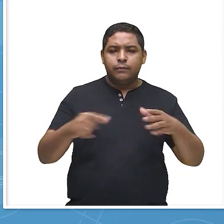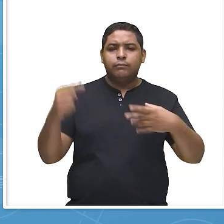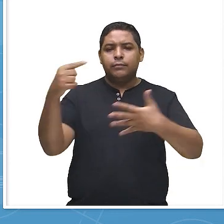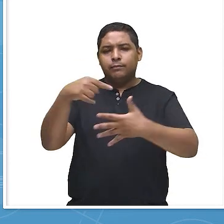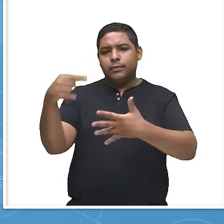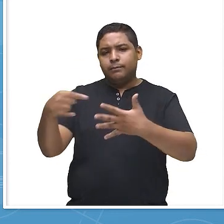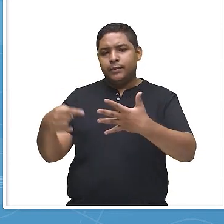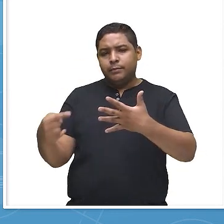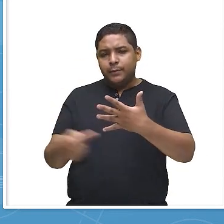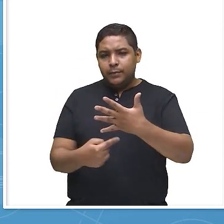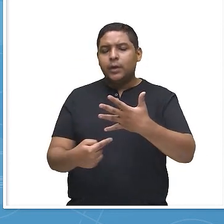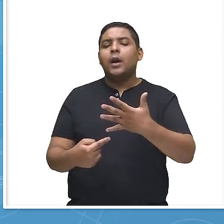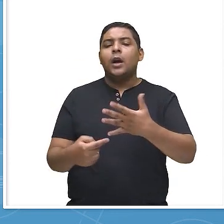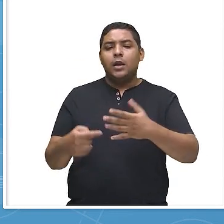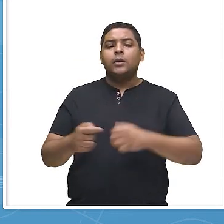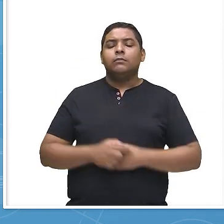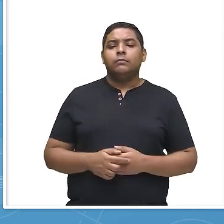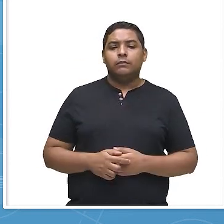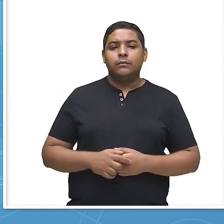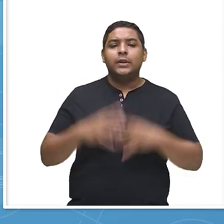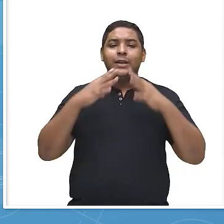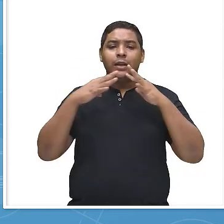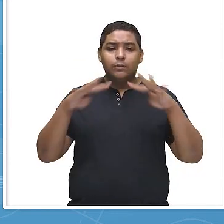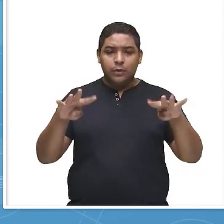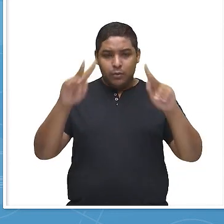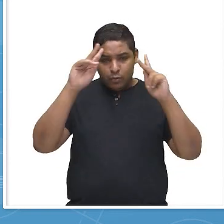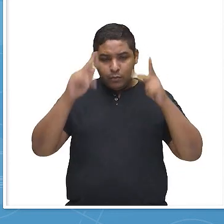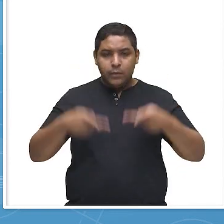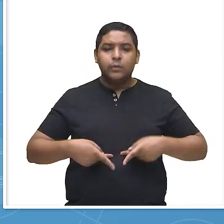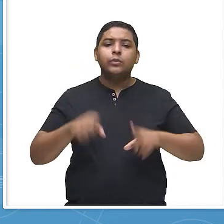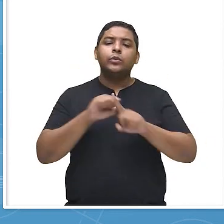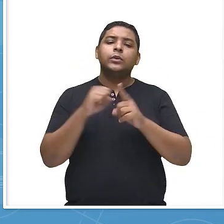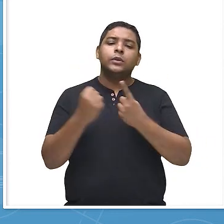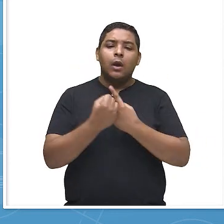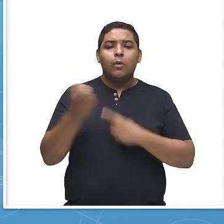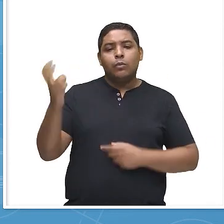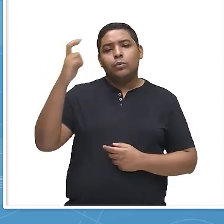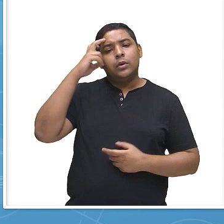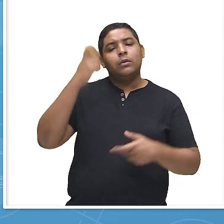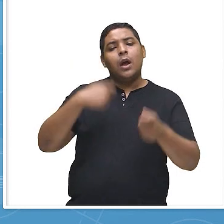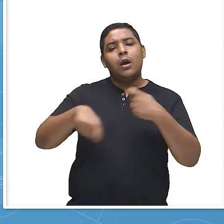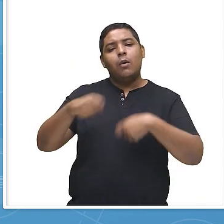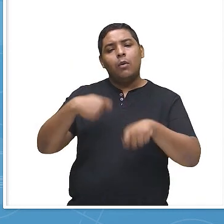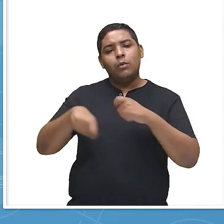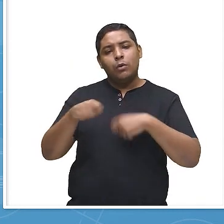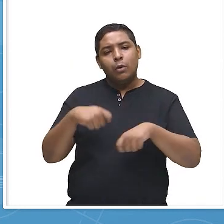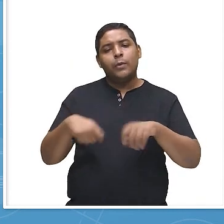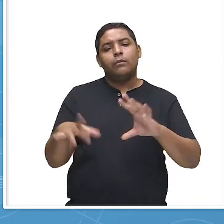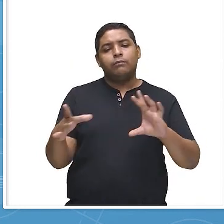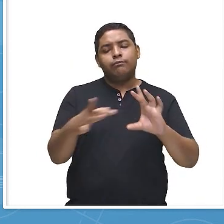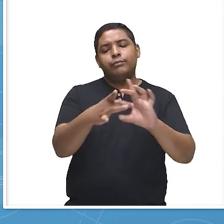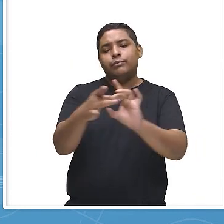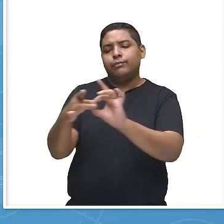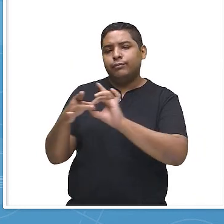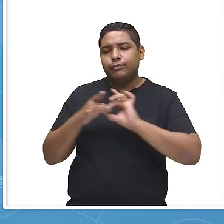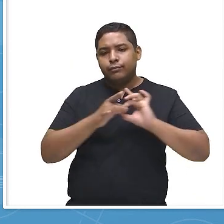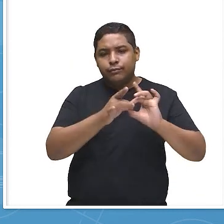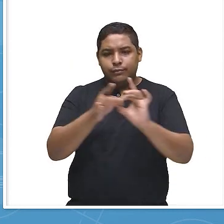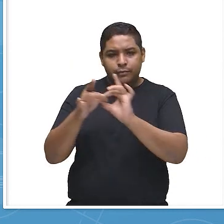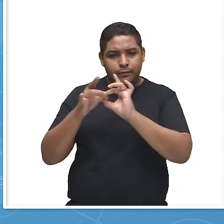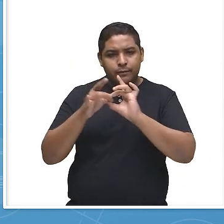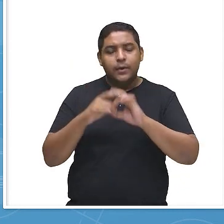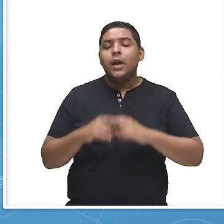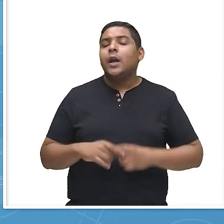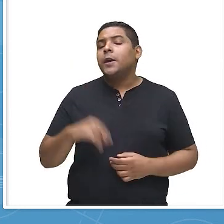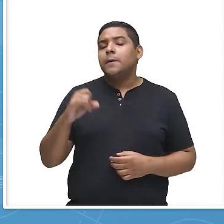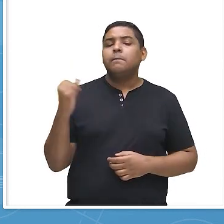natural, humano, social, cultural ou econômico, que articulam uns com os outros, tá bom? É importante destacar